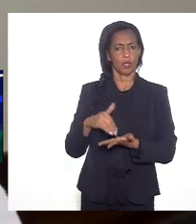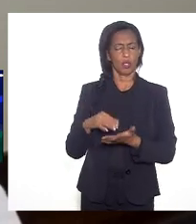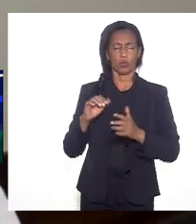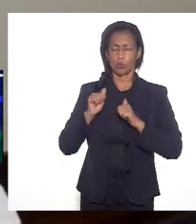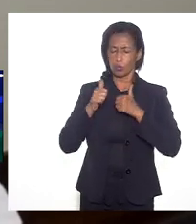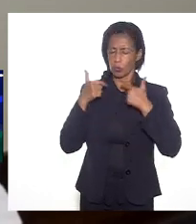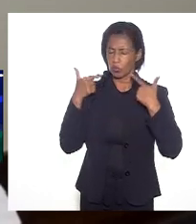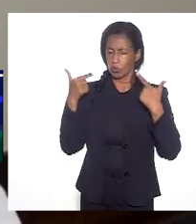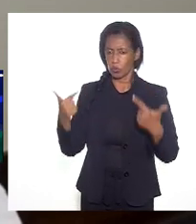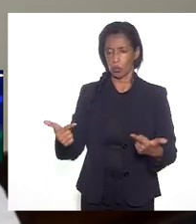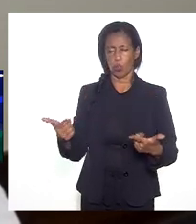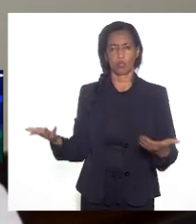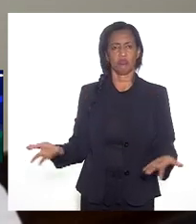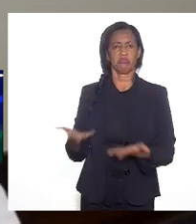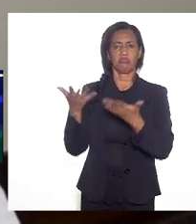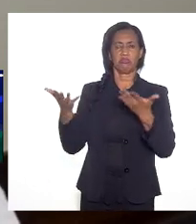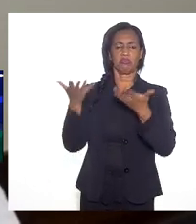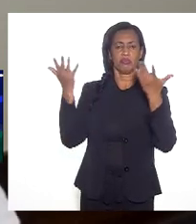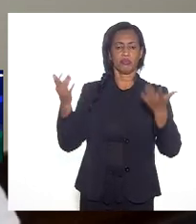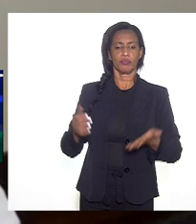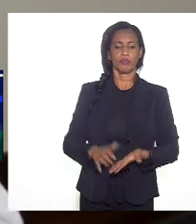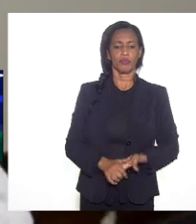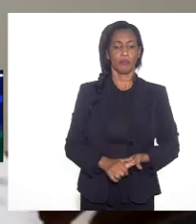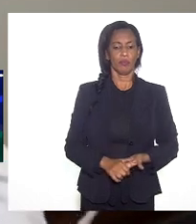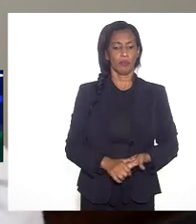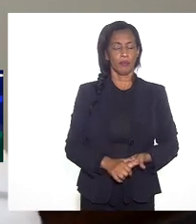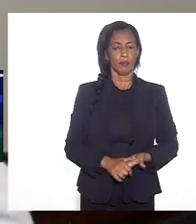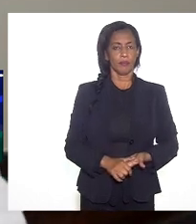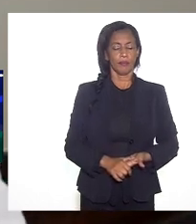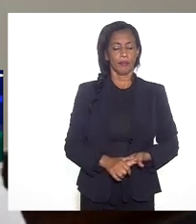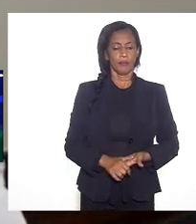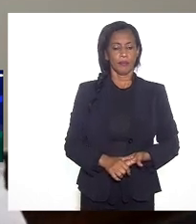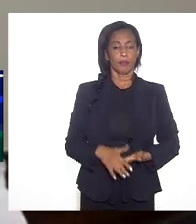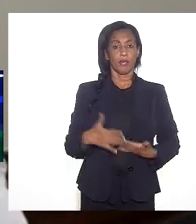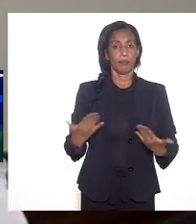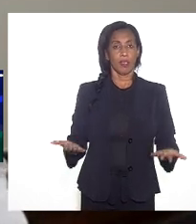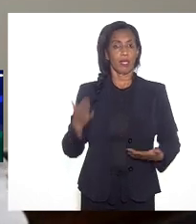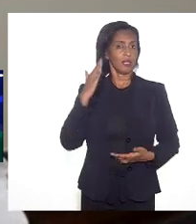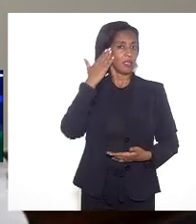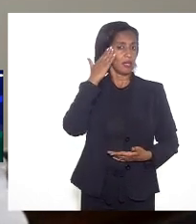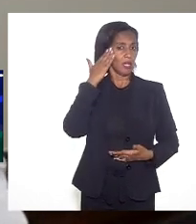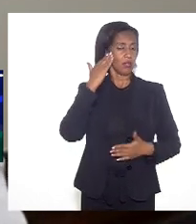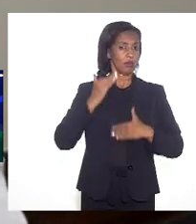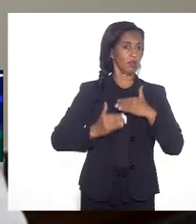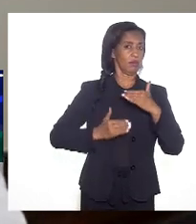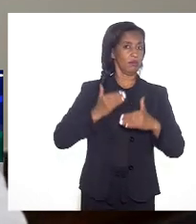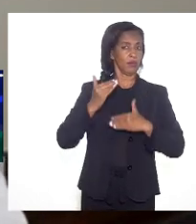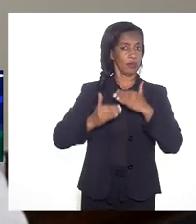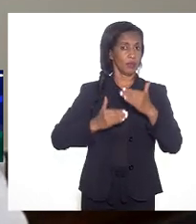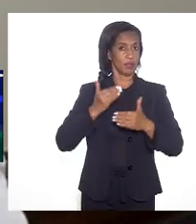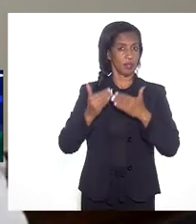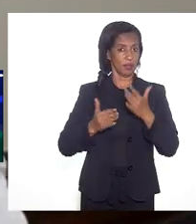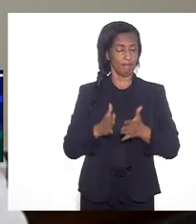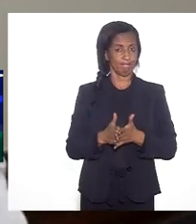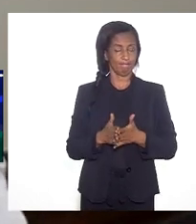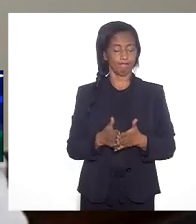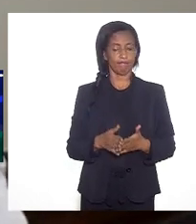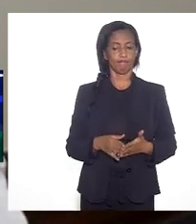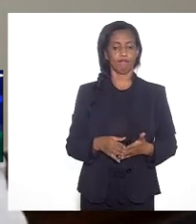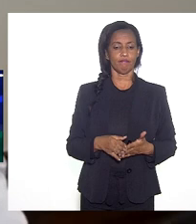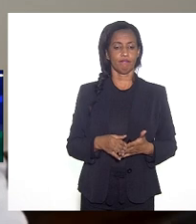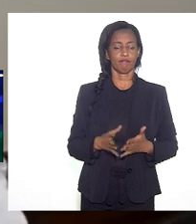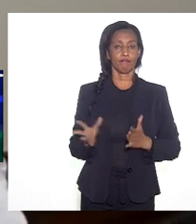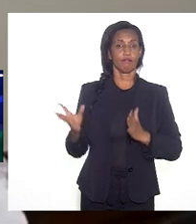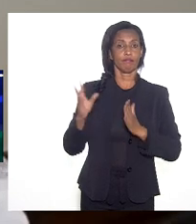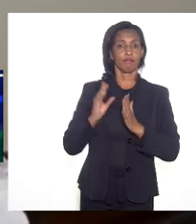toda sorte, todo sucesso, todo êxito. Porém, entendo que esse processo de implementação